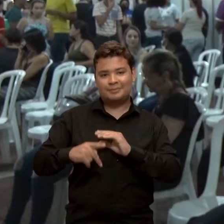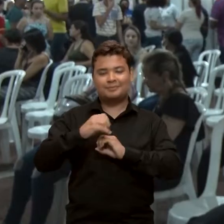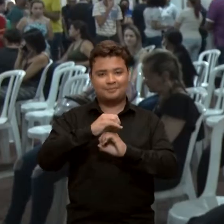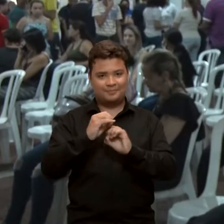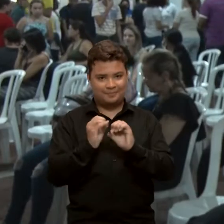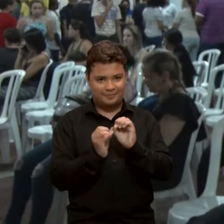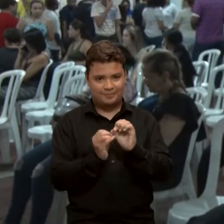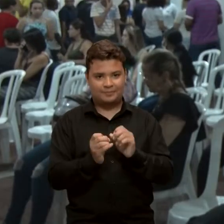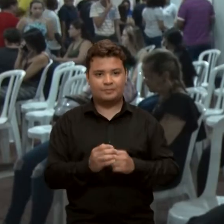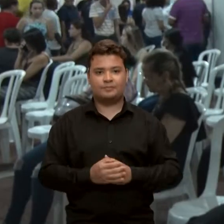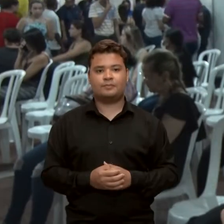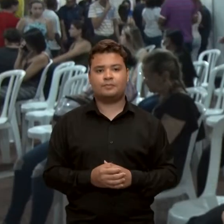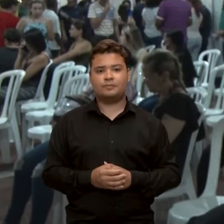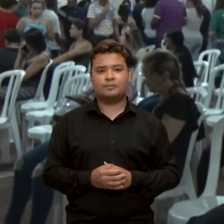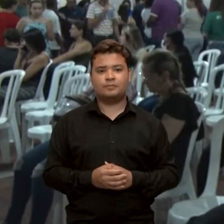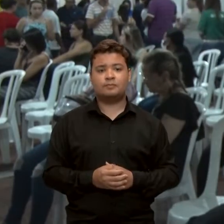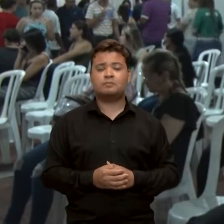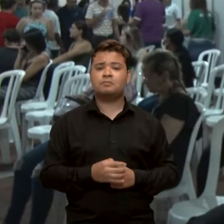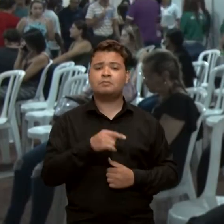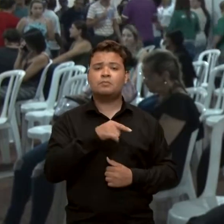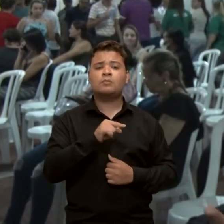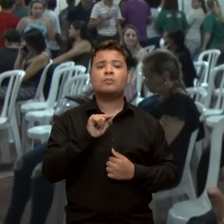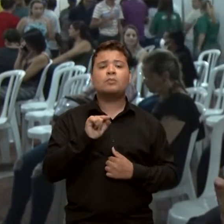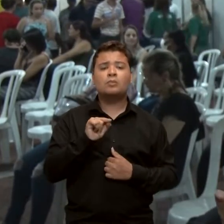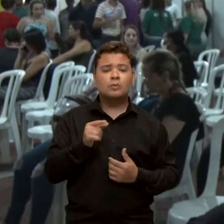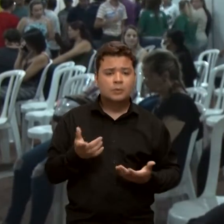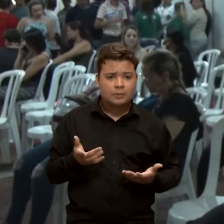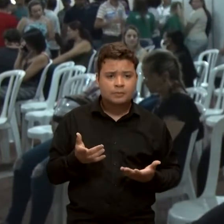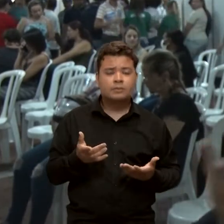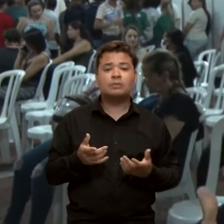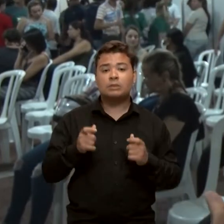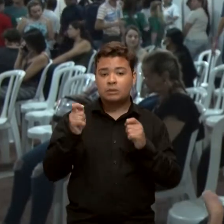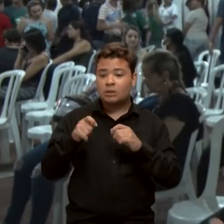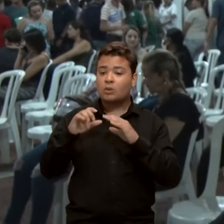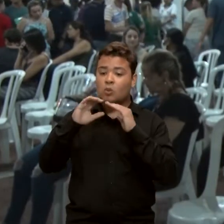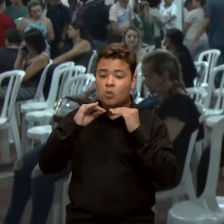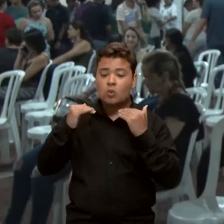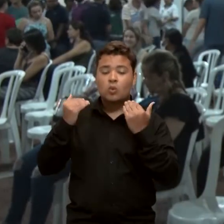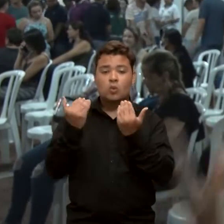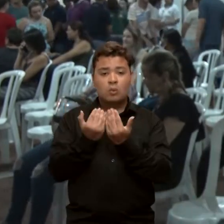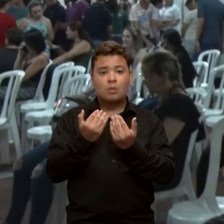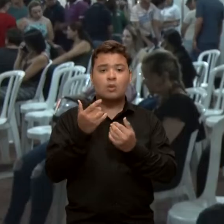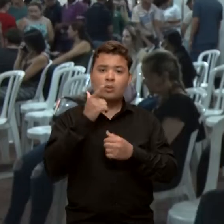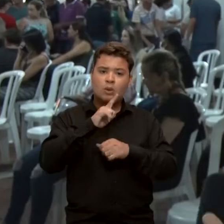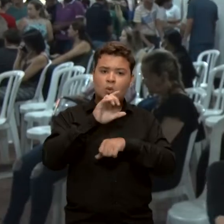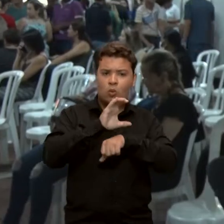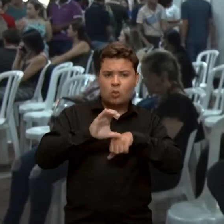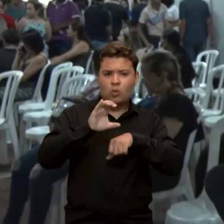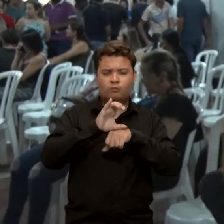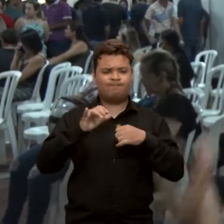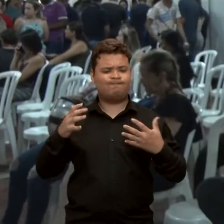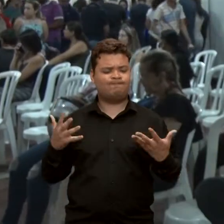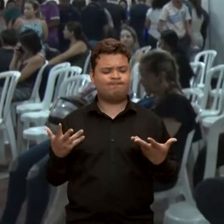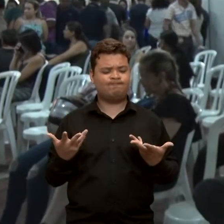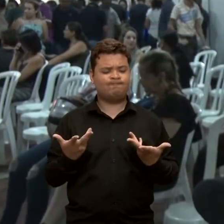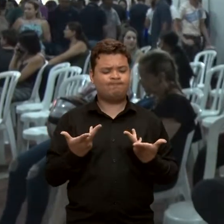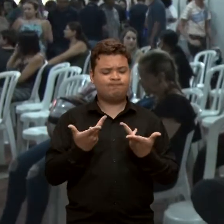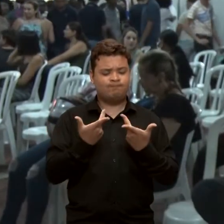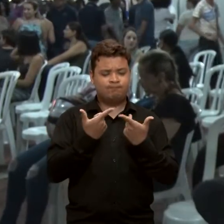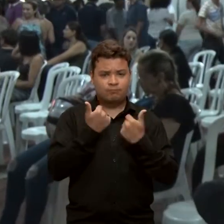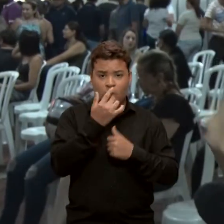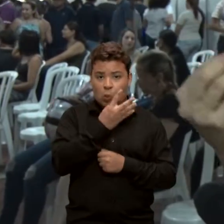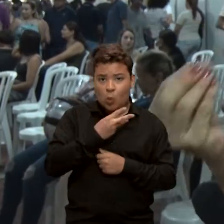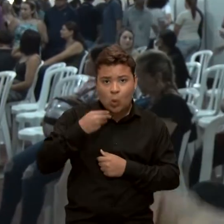assim, isso de certa forma traz para a comunidade um curso de altíssima qualidade que vai preparar ele